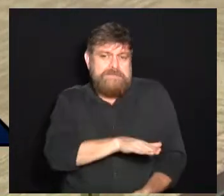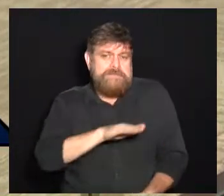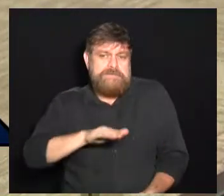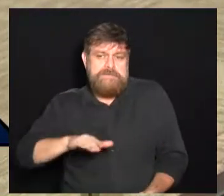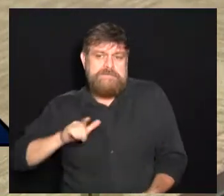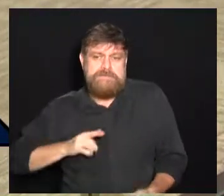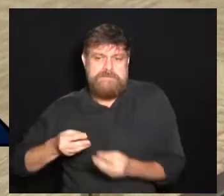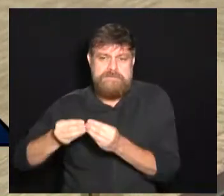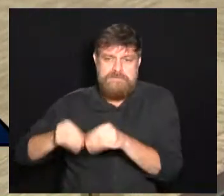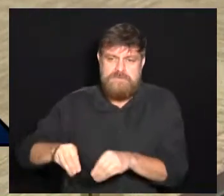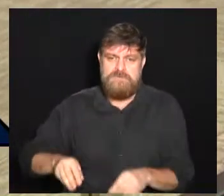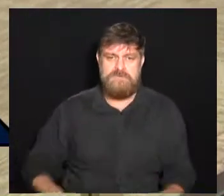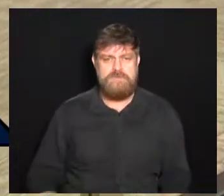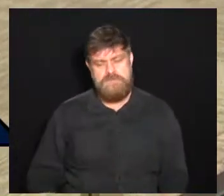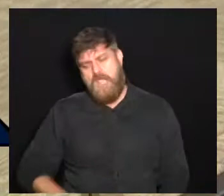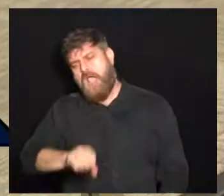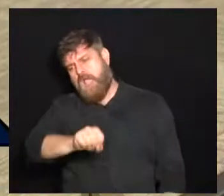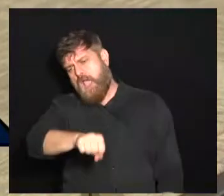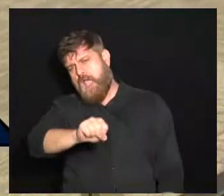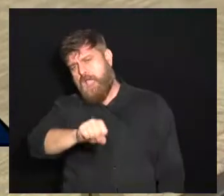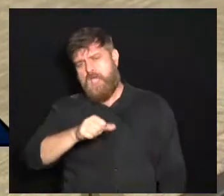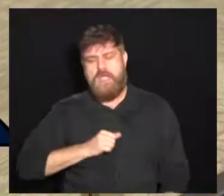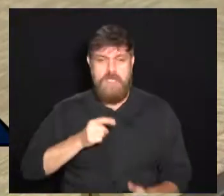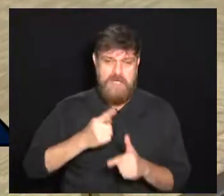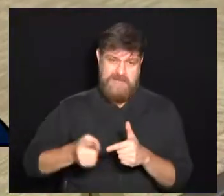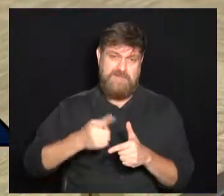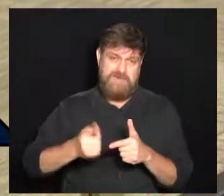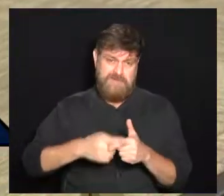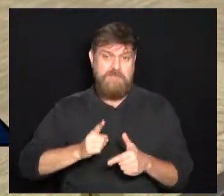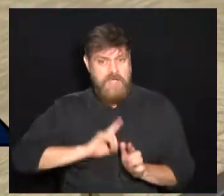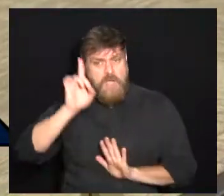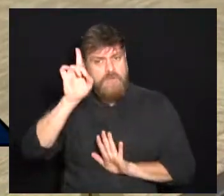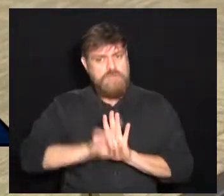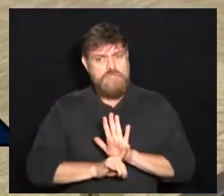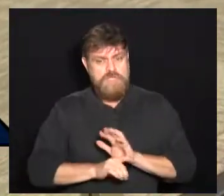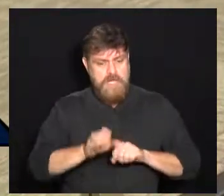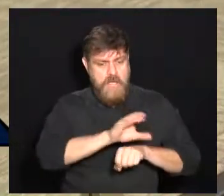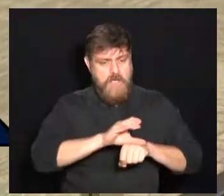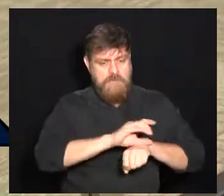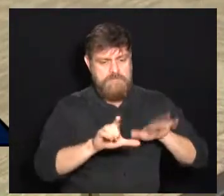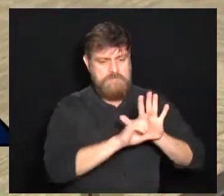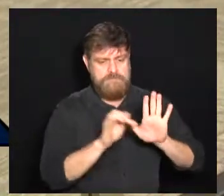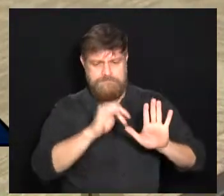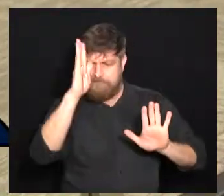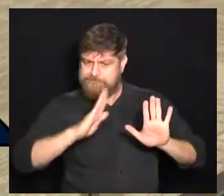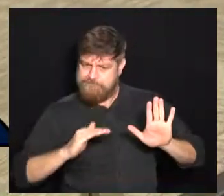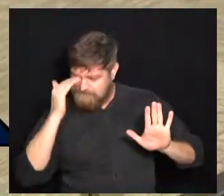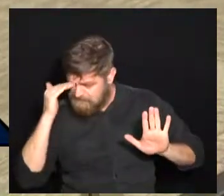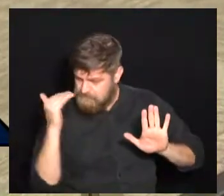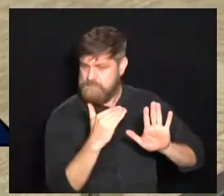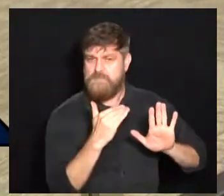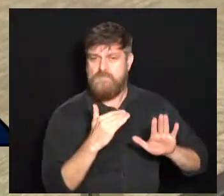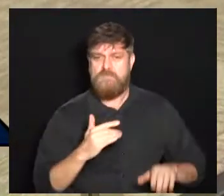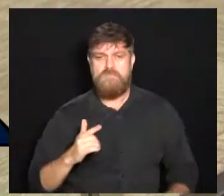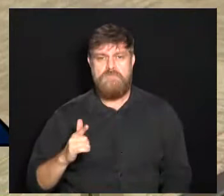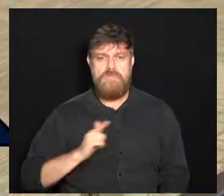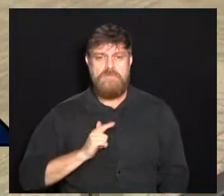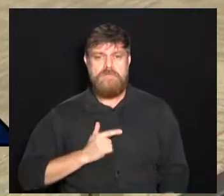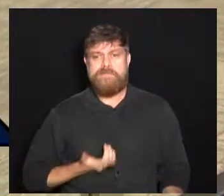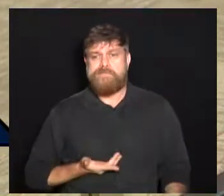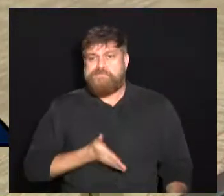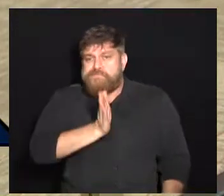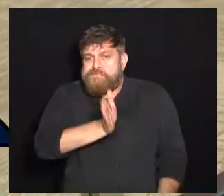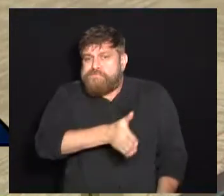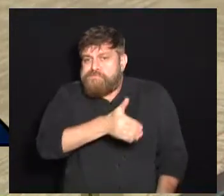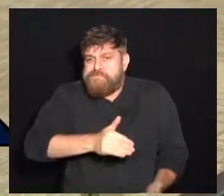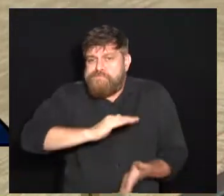foram prejudicadas. Claro, é um problema gravíssimo, é um direito constitucional que tem que ser respeitado e ele foi